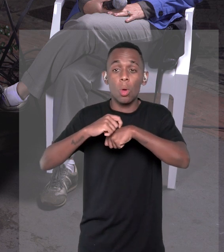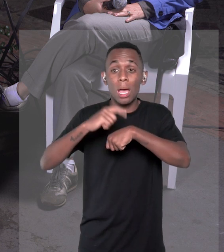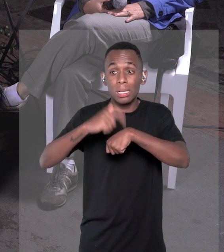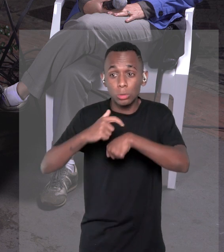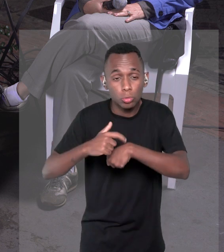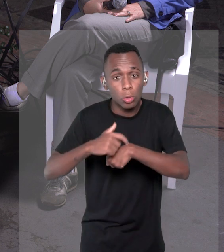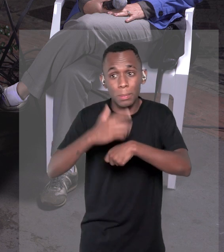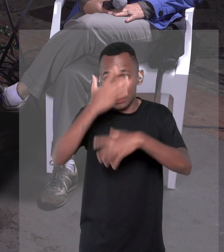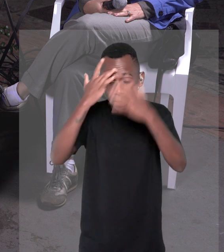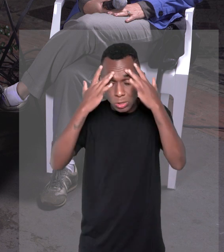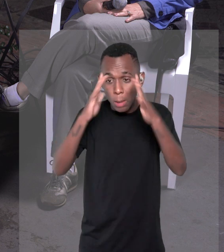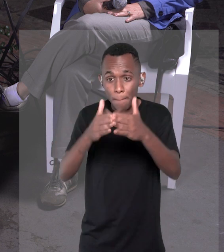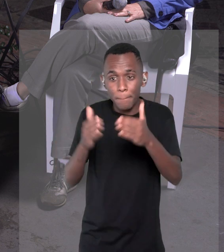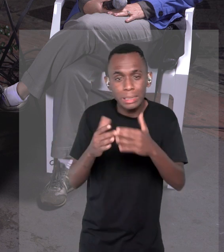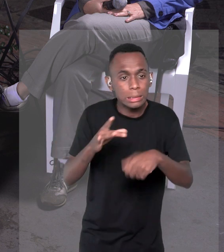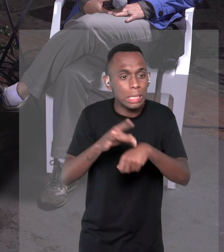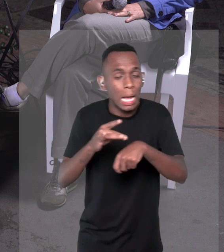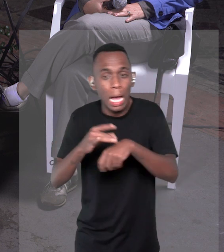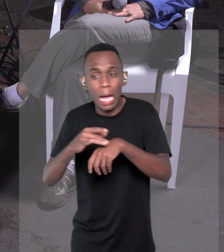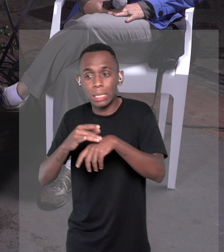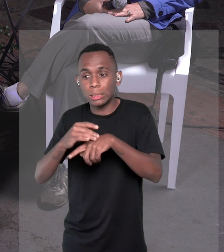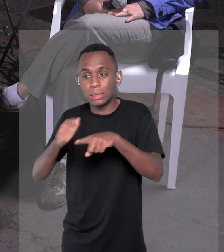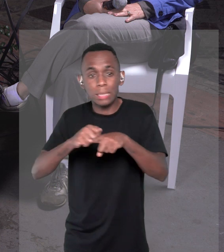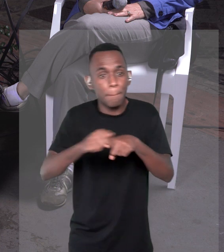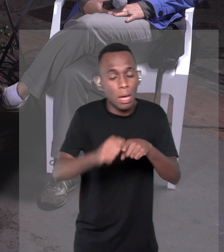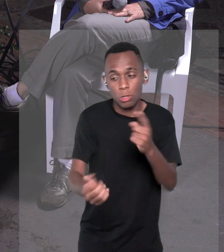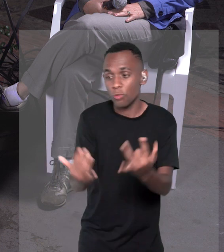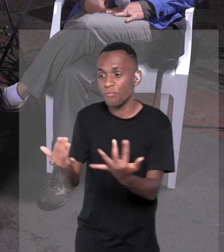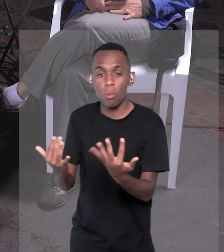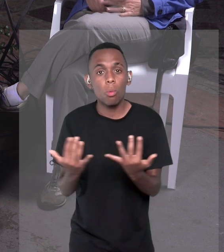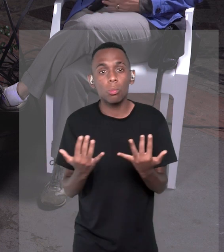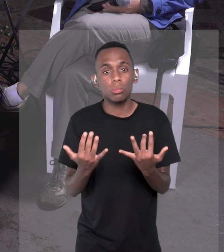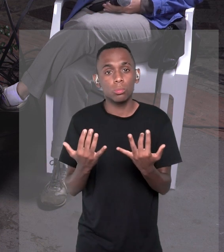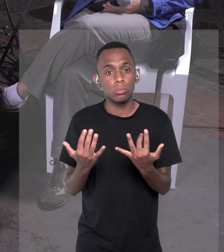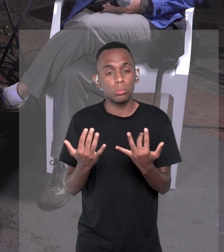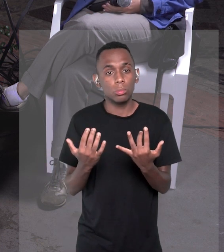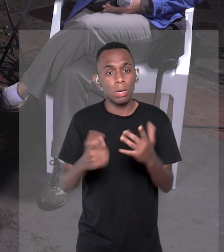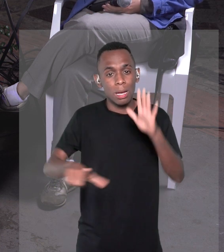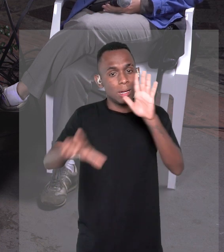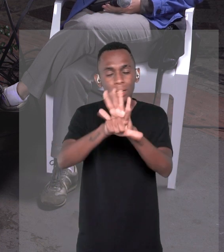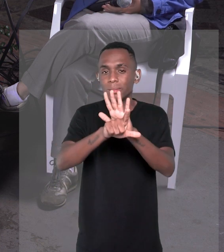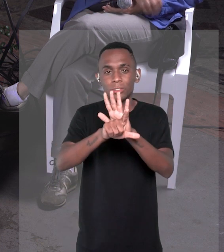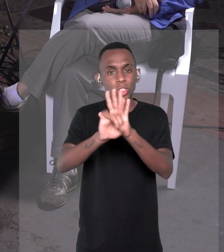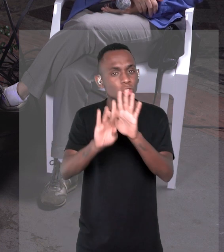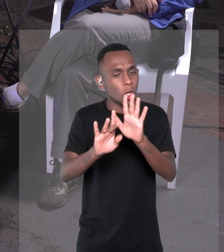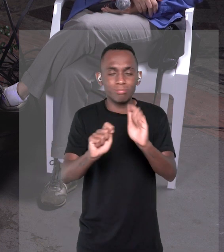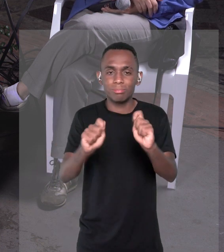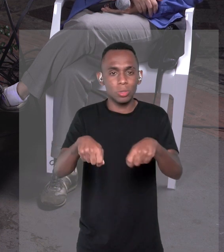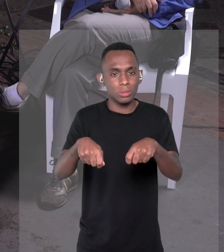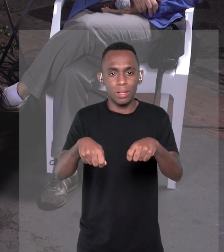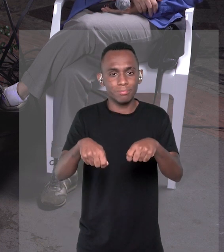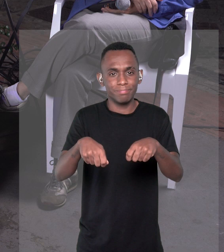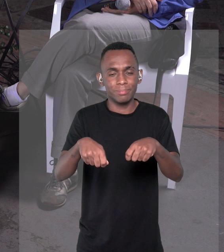sermos, é capaz de realizar. E o início do poema, este é um tempo de partido, tempo de